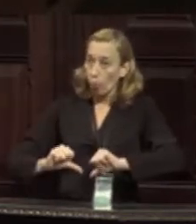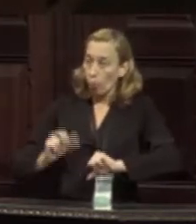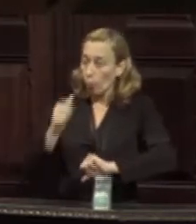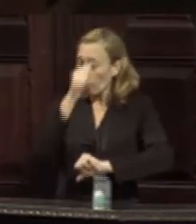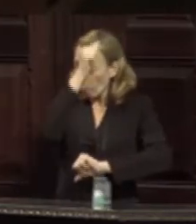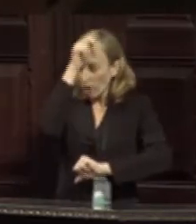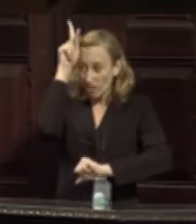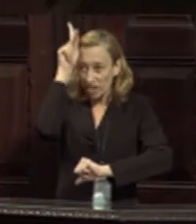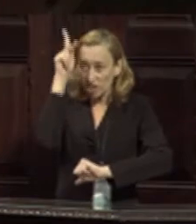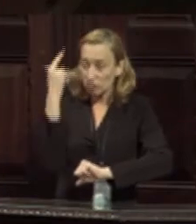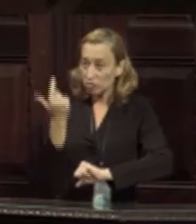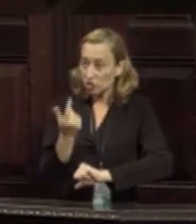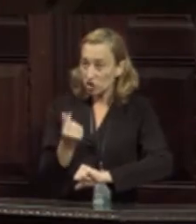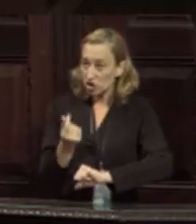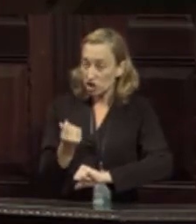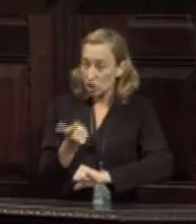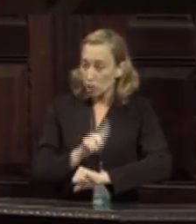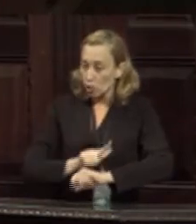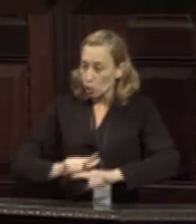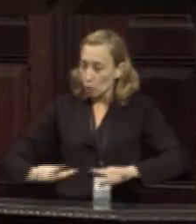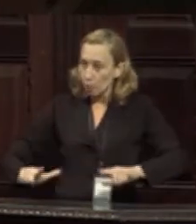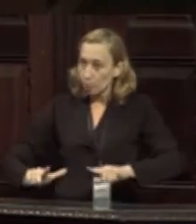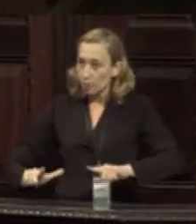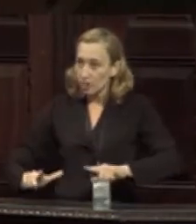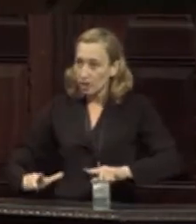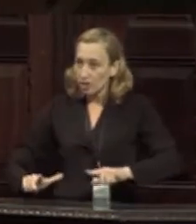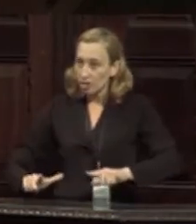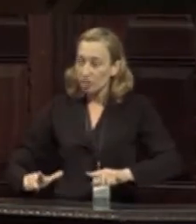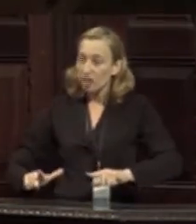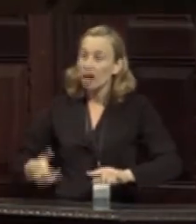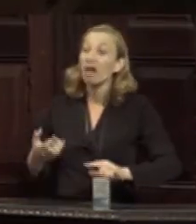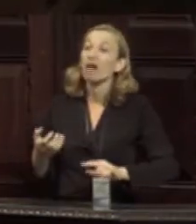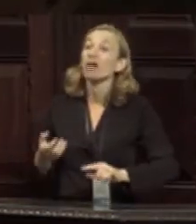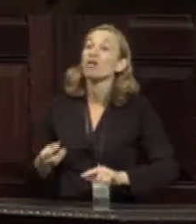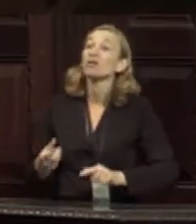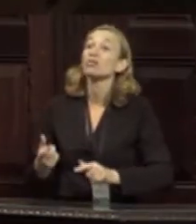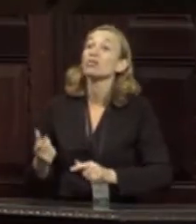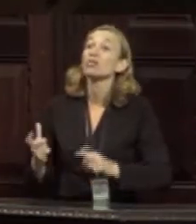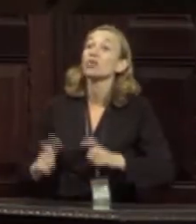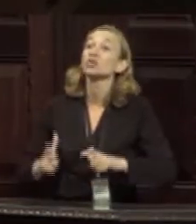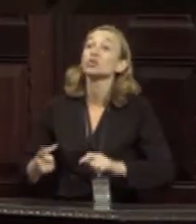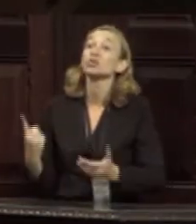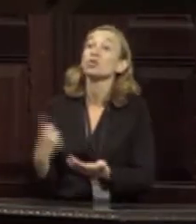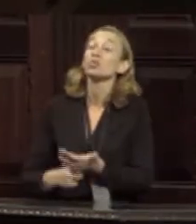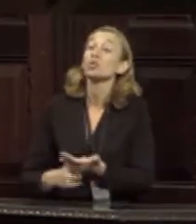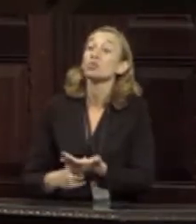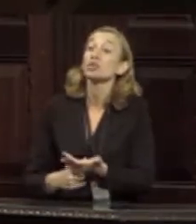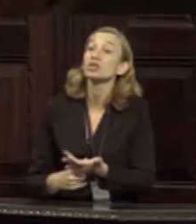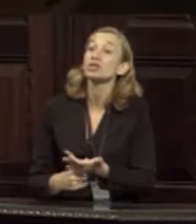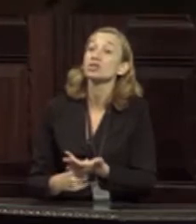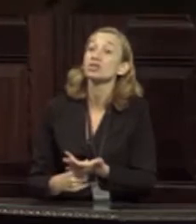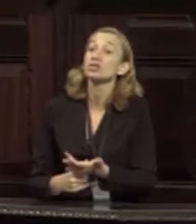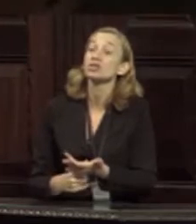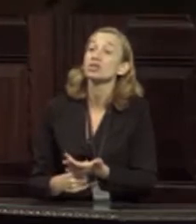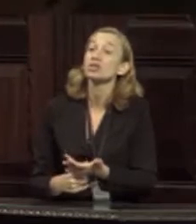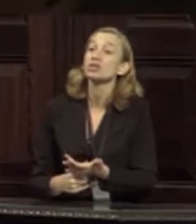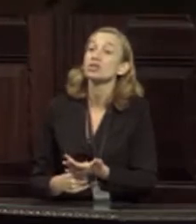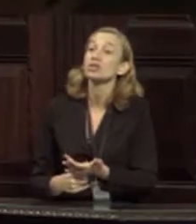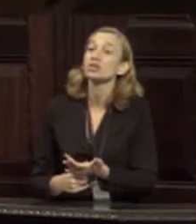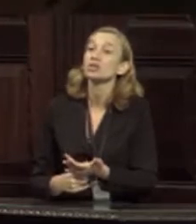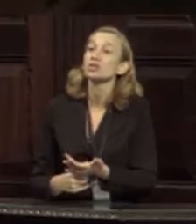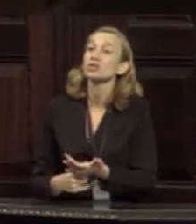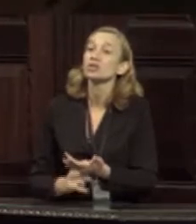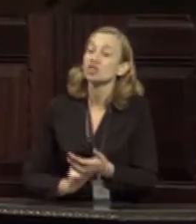de ISS. Cadê o compromisso de retomar a obra do Comperj,